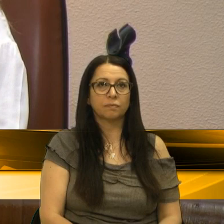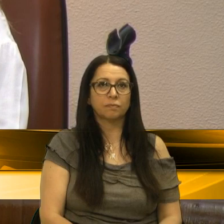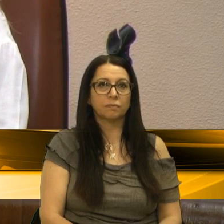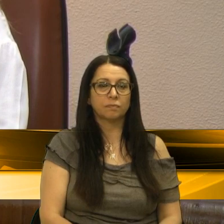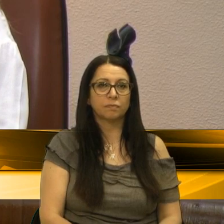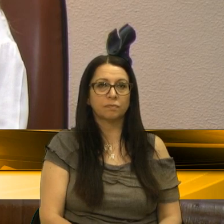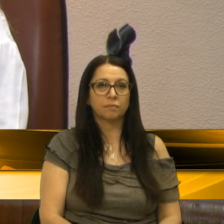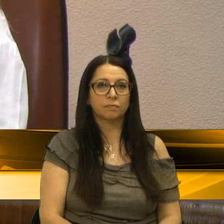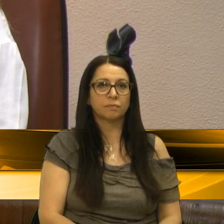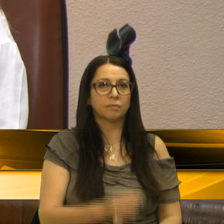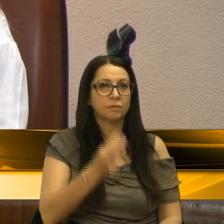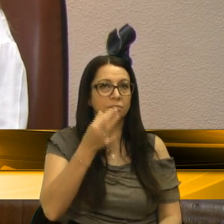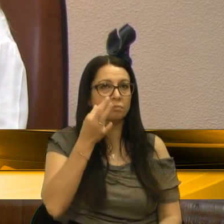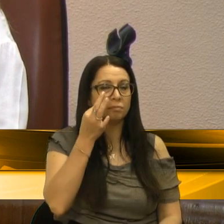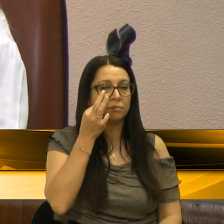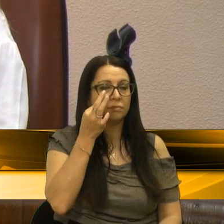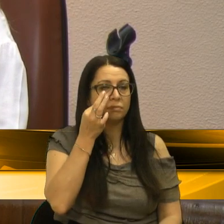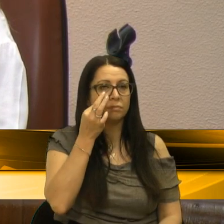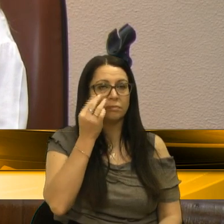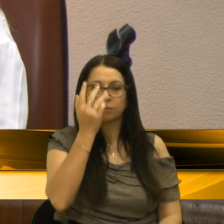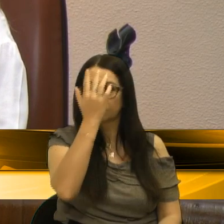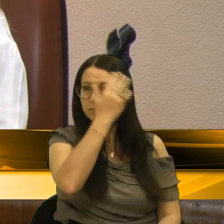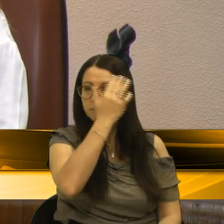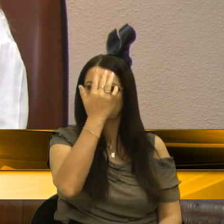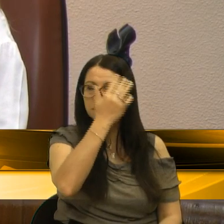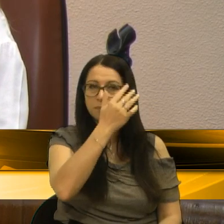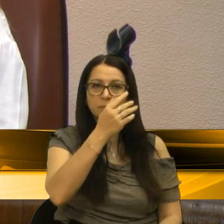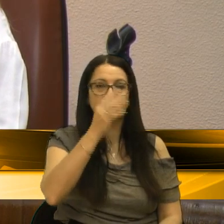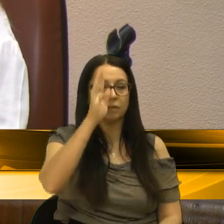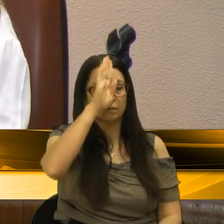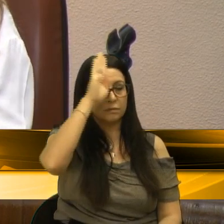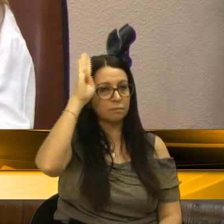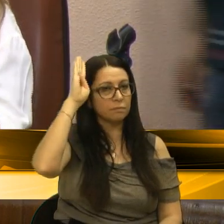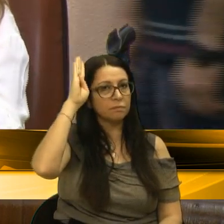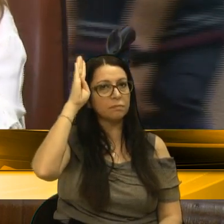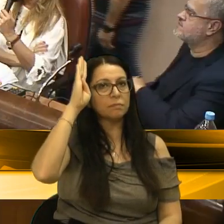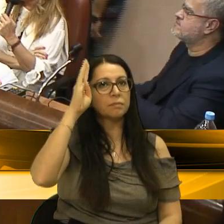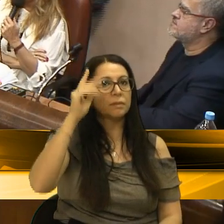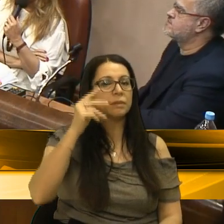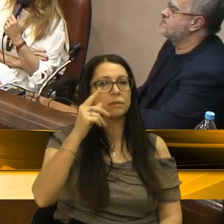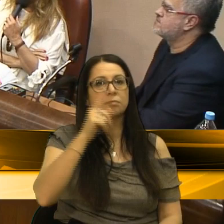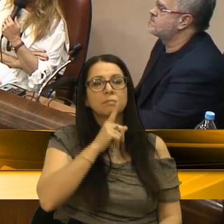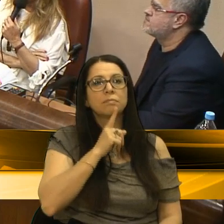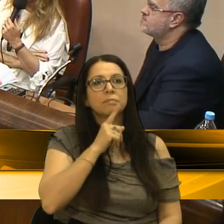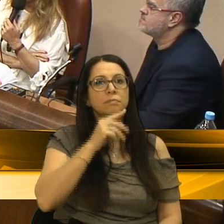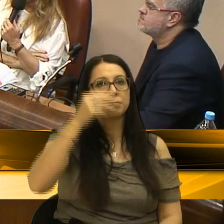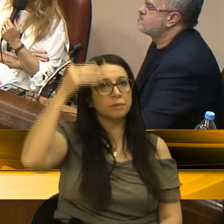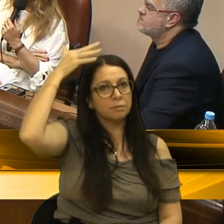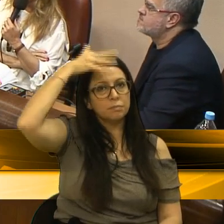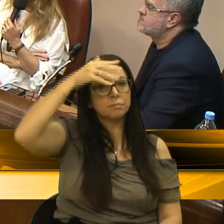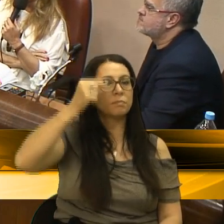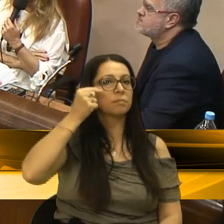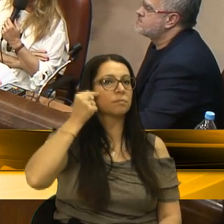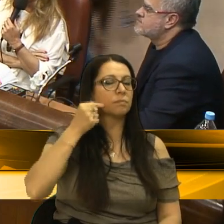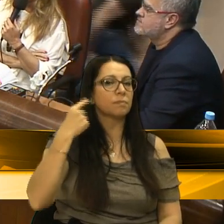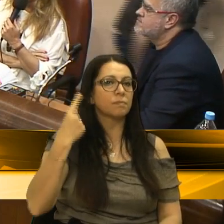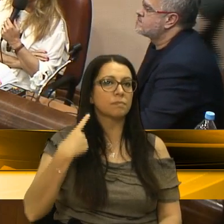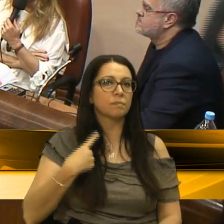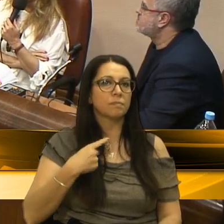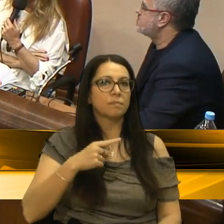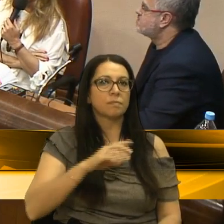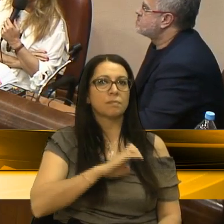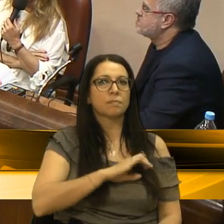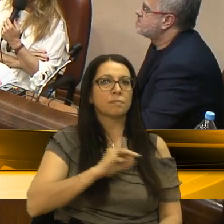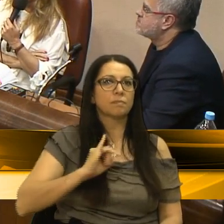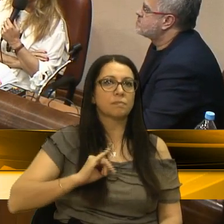Com as presenças, evidentemente, de Adiló de Domênico, Adriano Bressan, Alberto Meneguzzi, Alceu Tomé, Arlindo Bandeira, Denise Pessoa, Ed